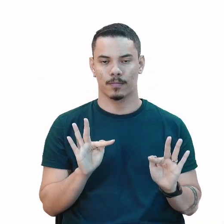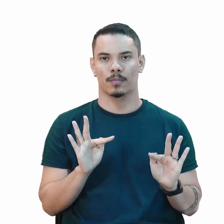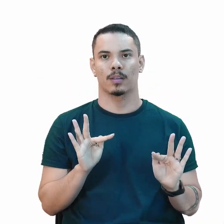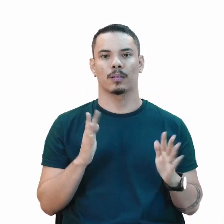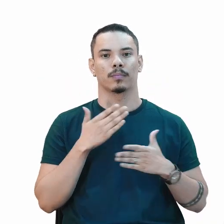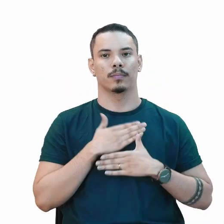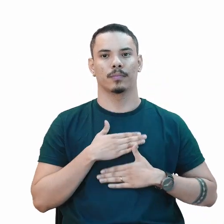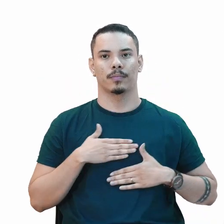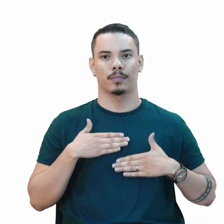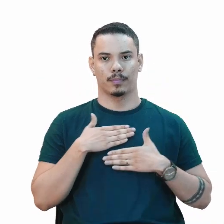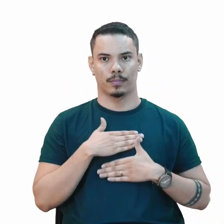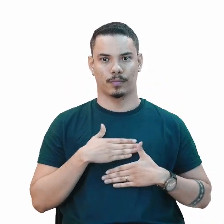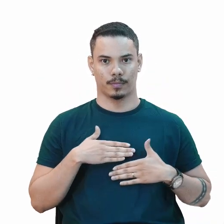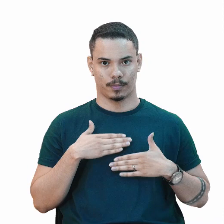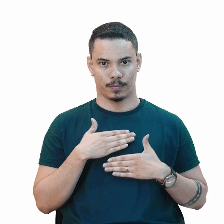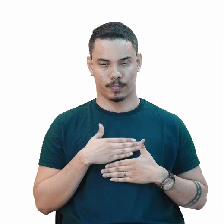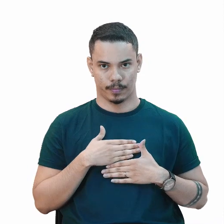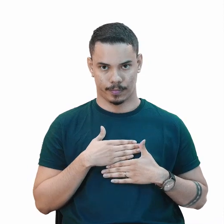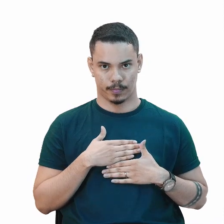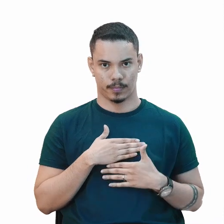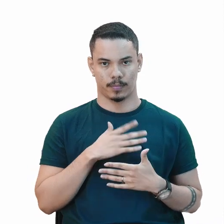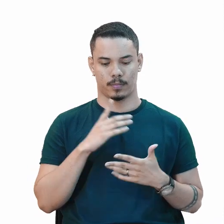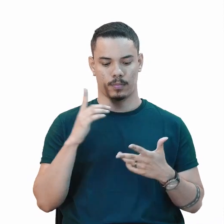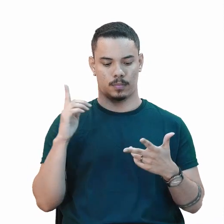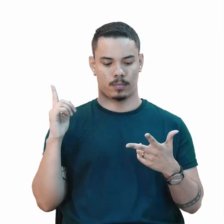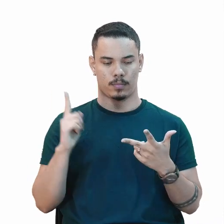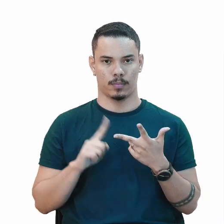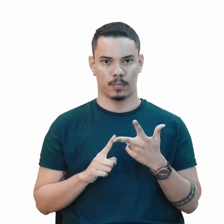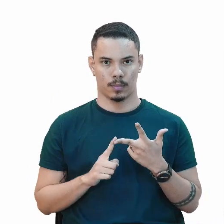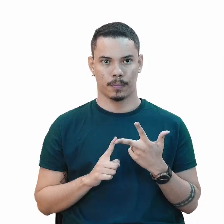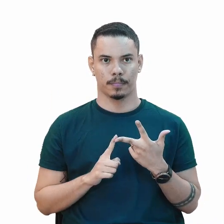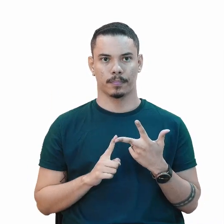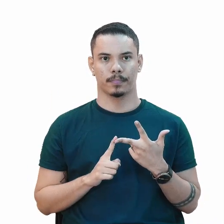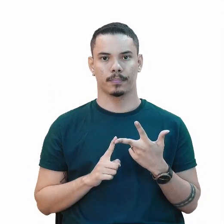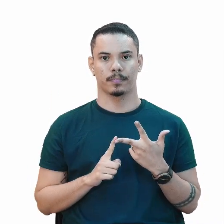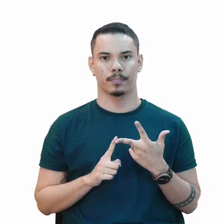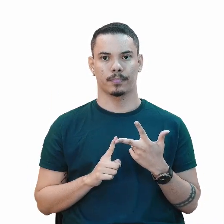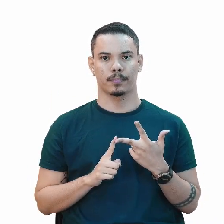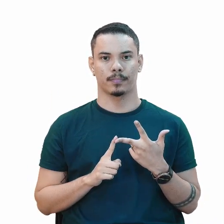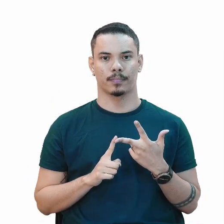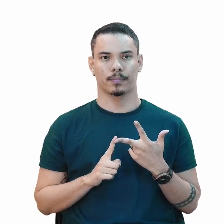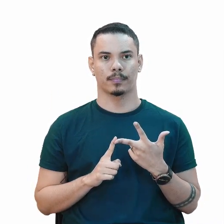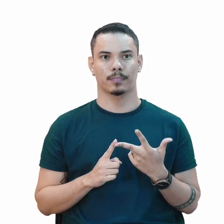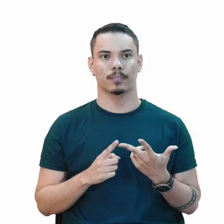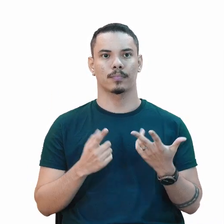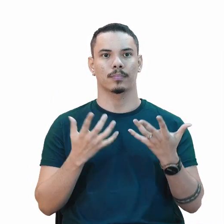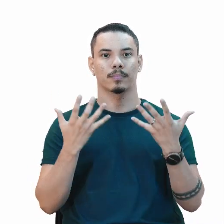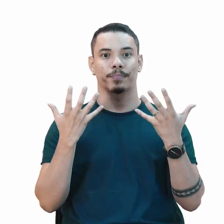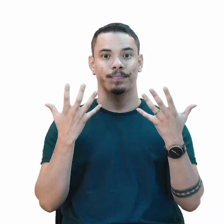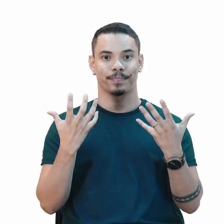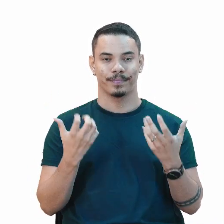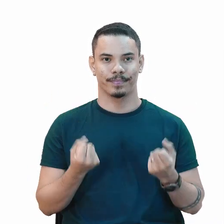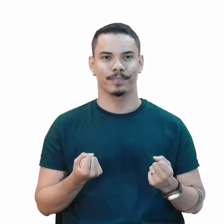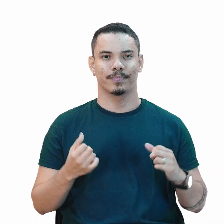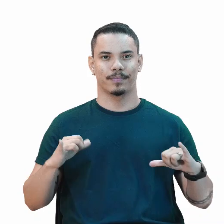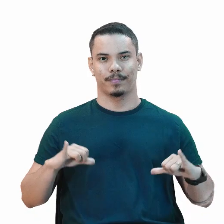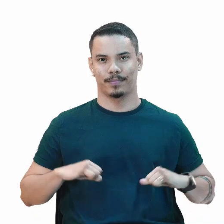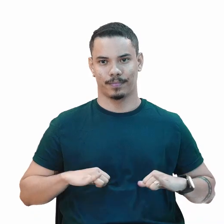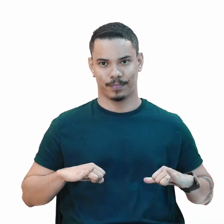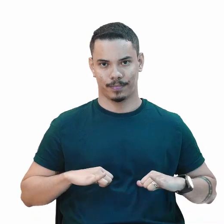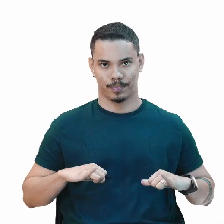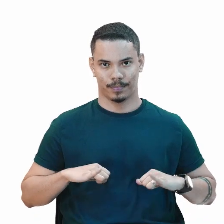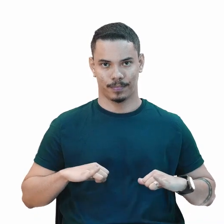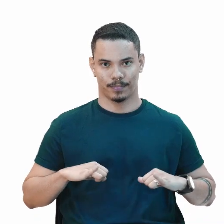identificar a felicidade com o prazer. Ou seria a alternativa C: aceitar